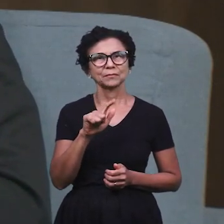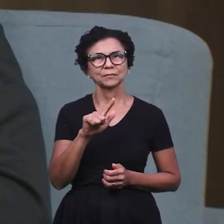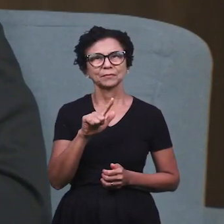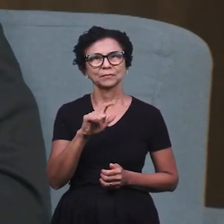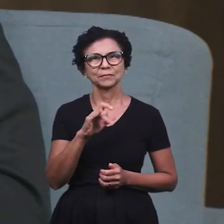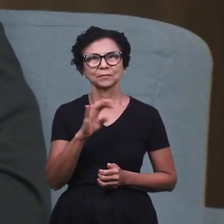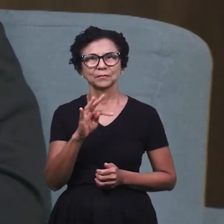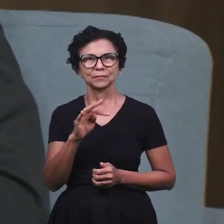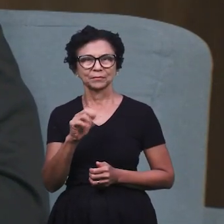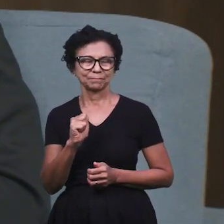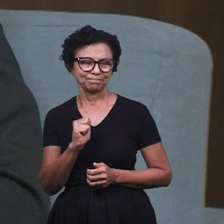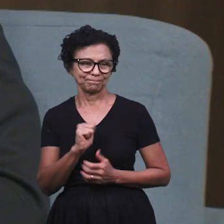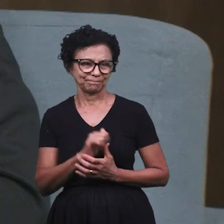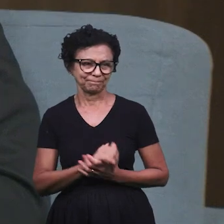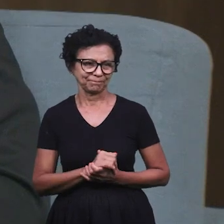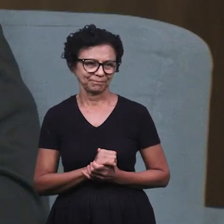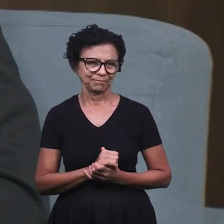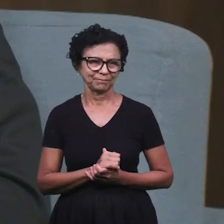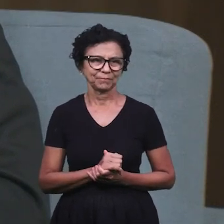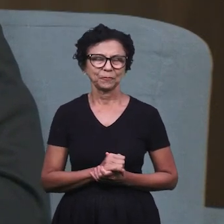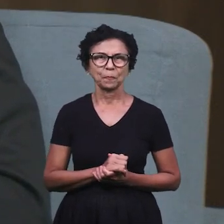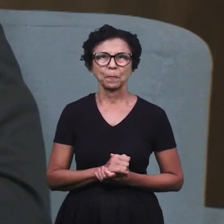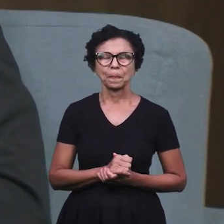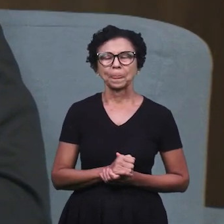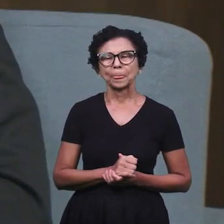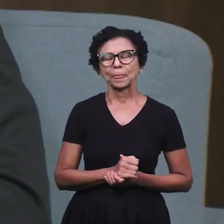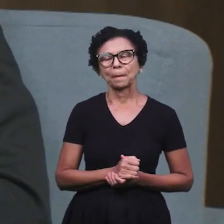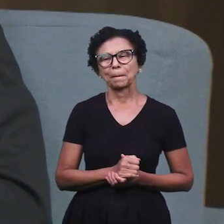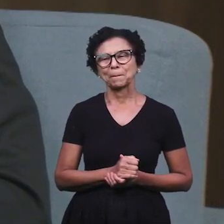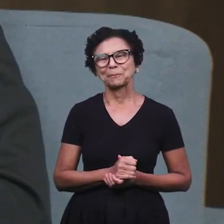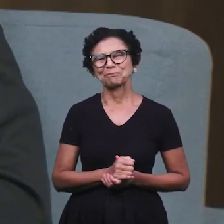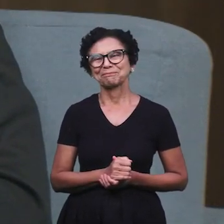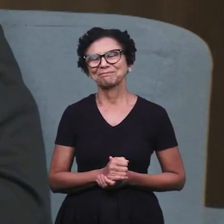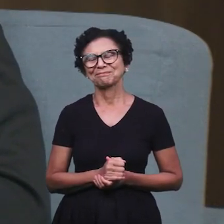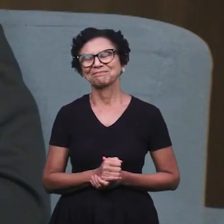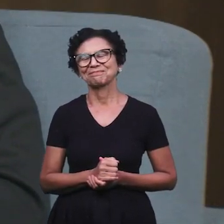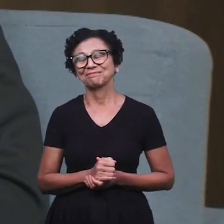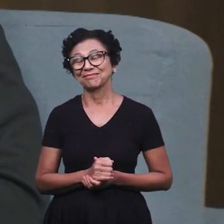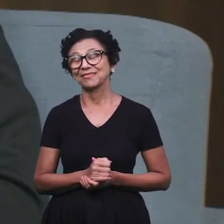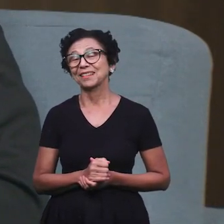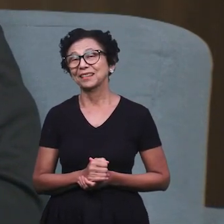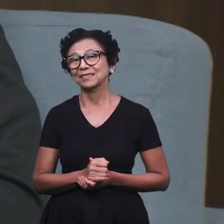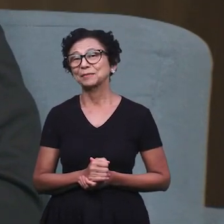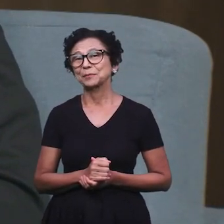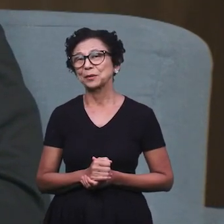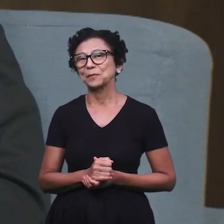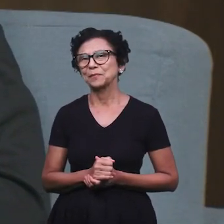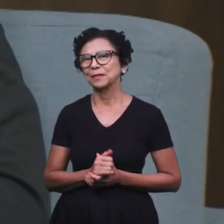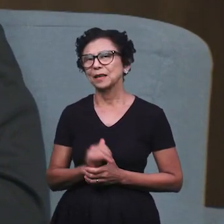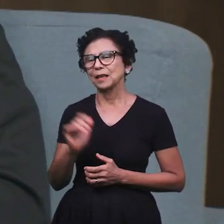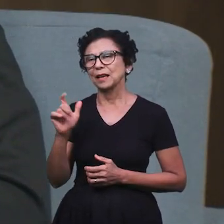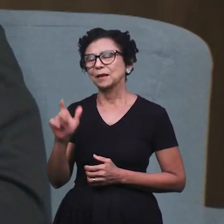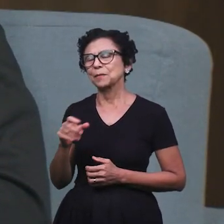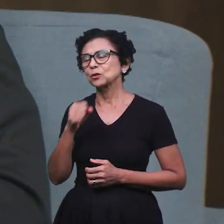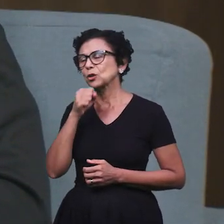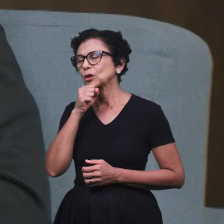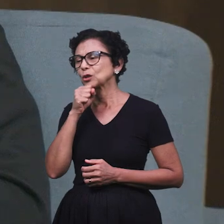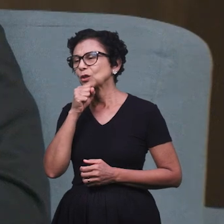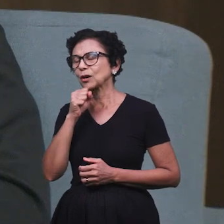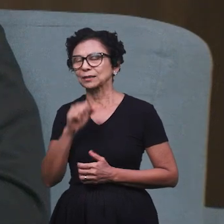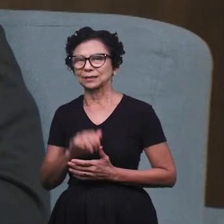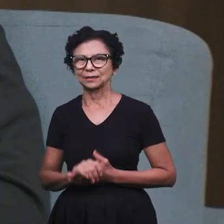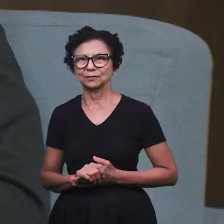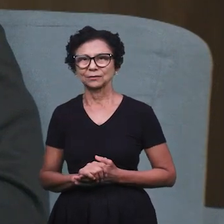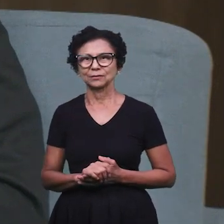histórias. Sentar perto de um idoso e ouvir as histórias dele faz bem para a gente, mais novo, faz bem